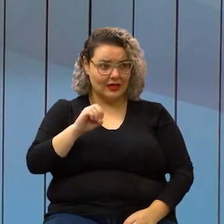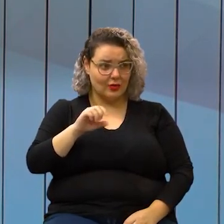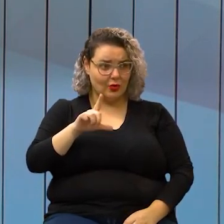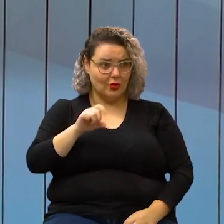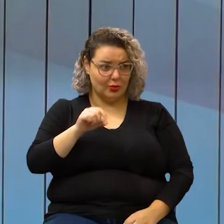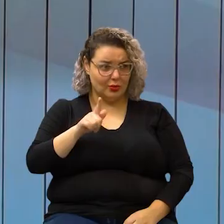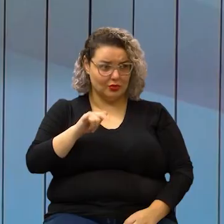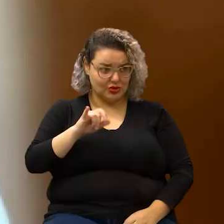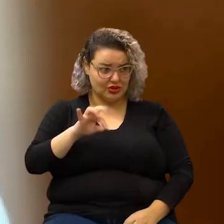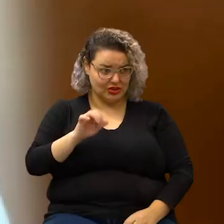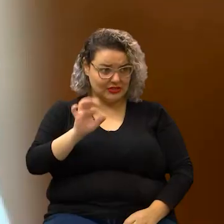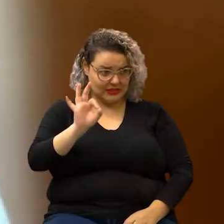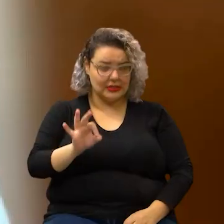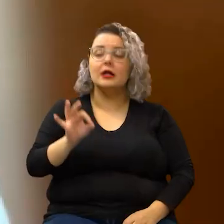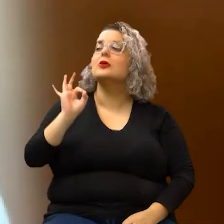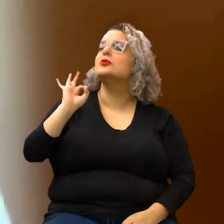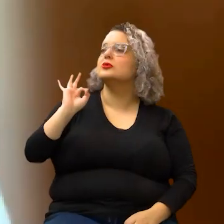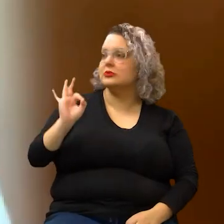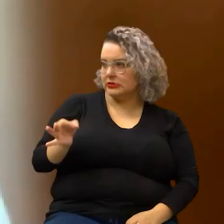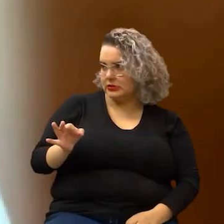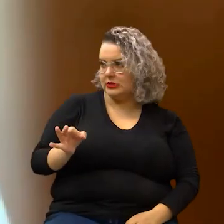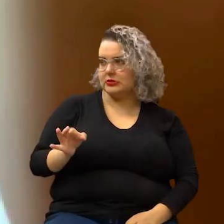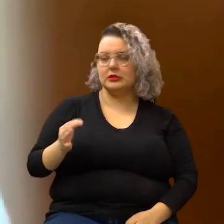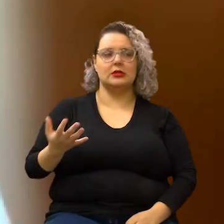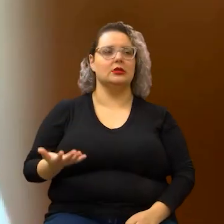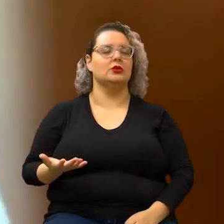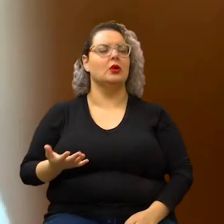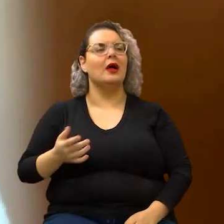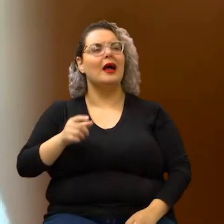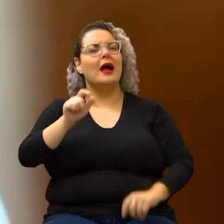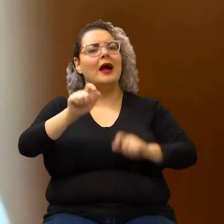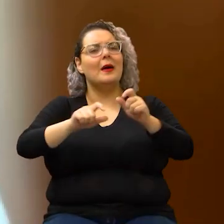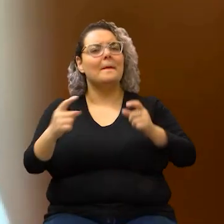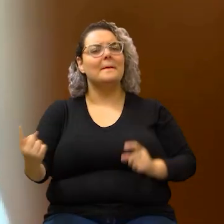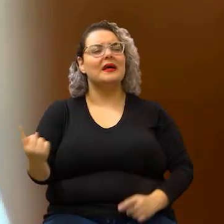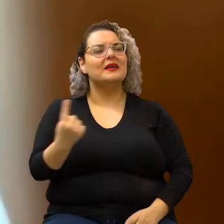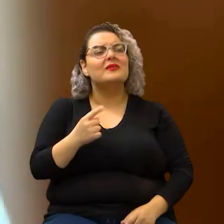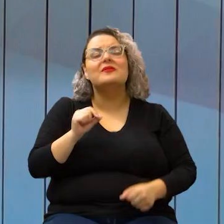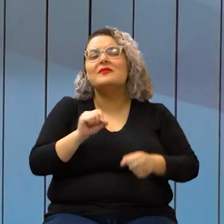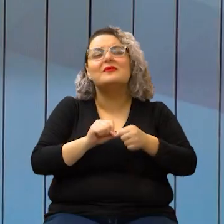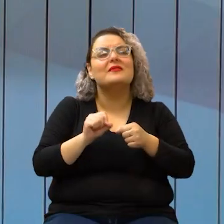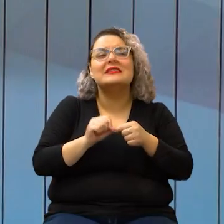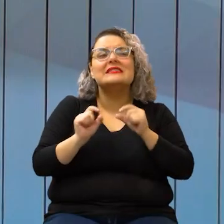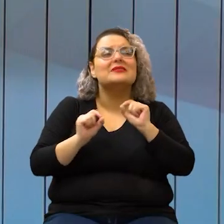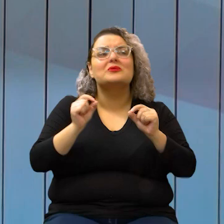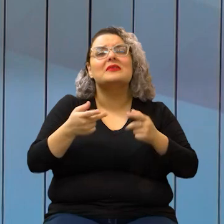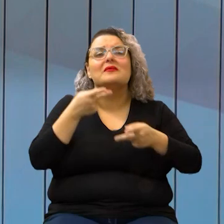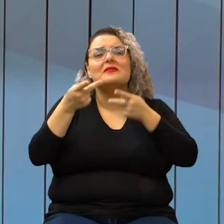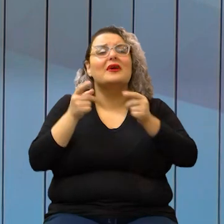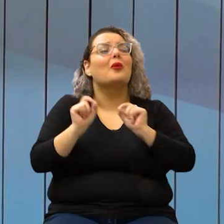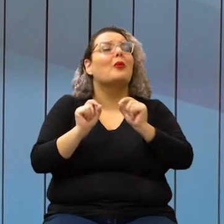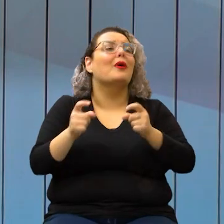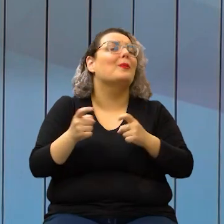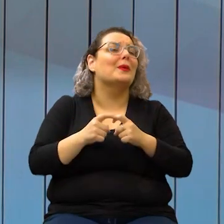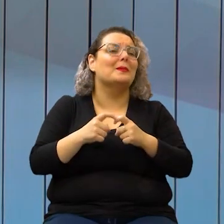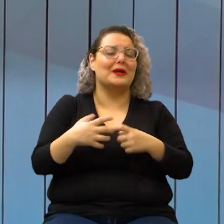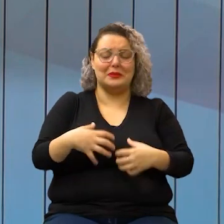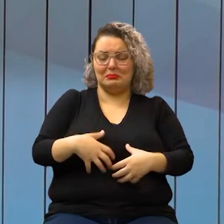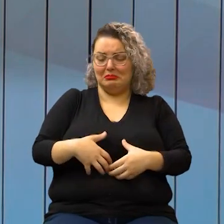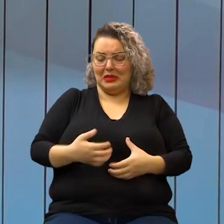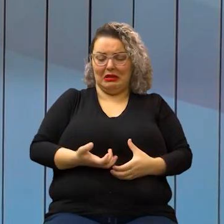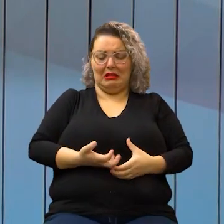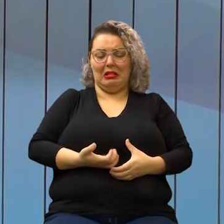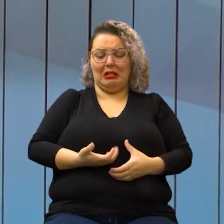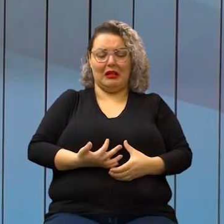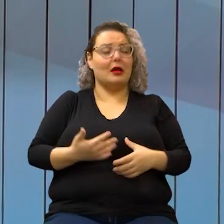correto? Isso. E aí a pessoa chega e vai fazer o quê? Vai falar o quê para o médico? Ah, eu